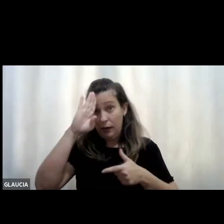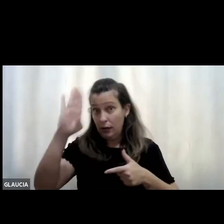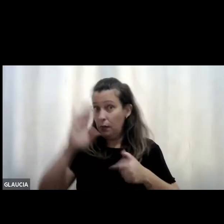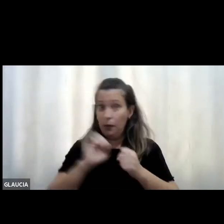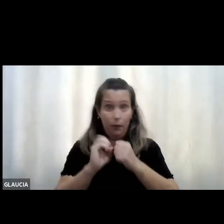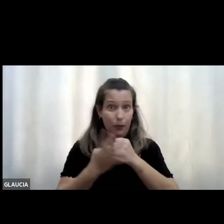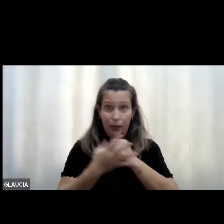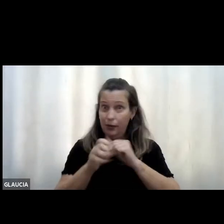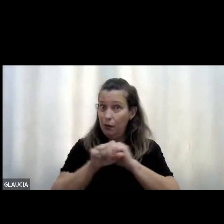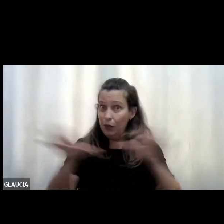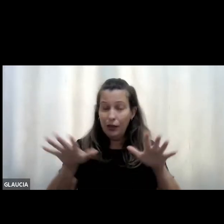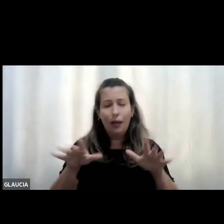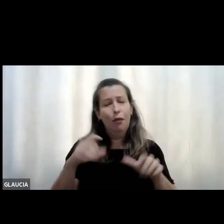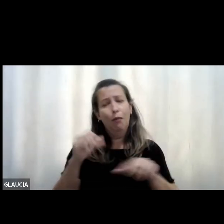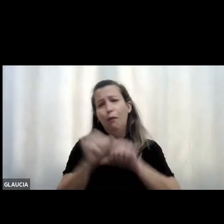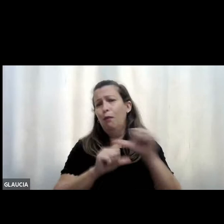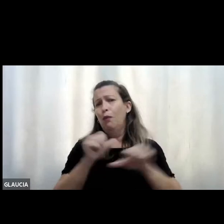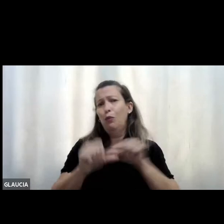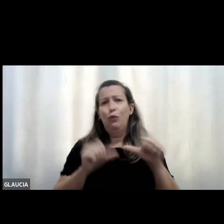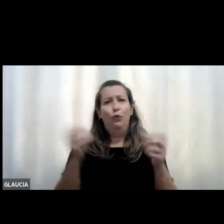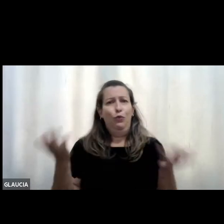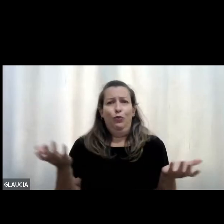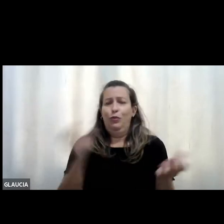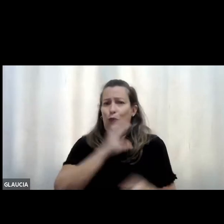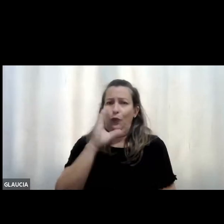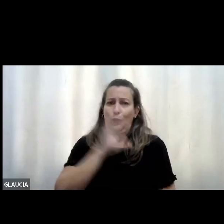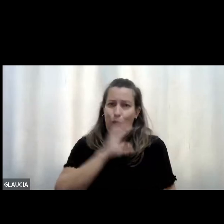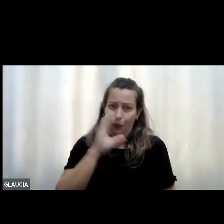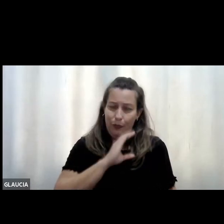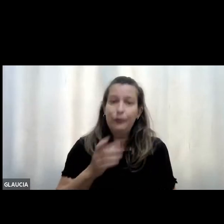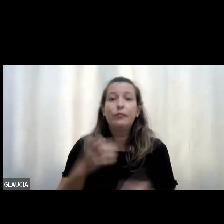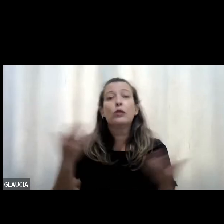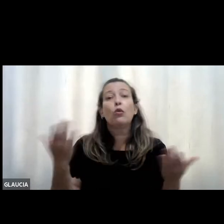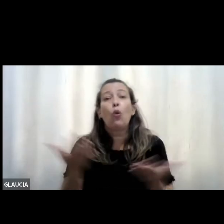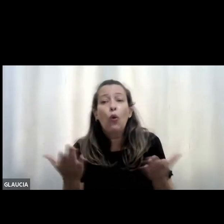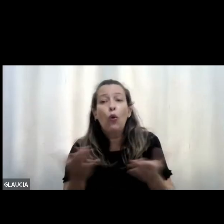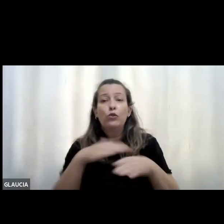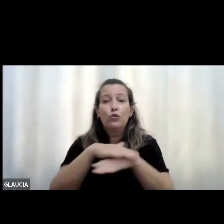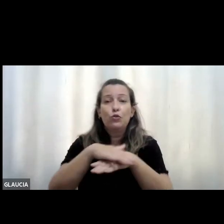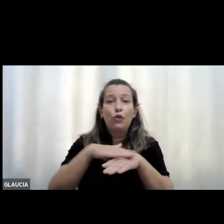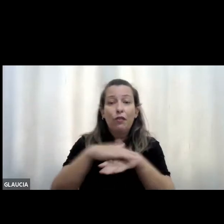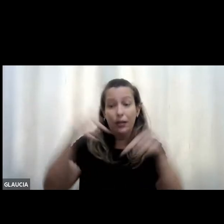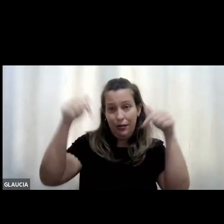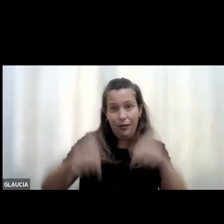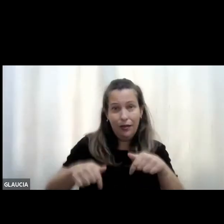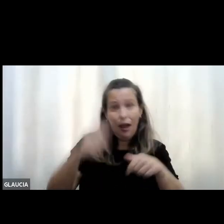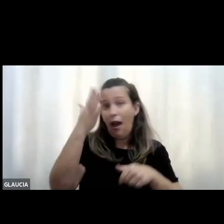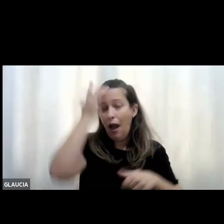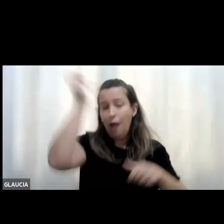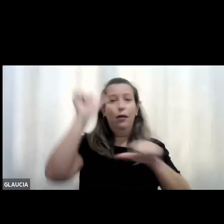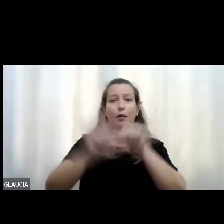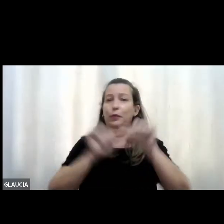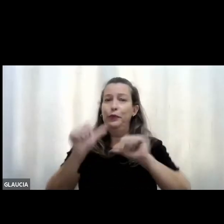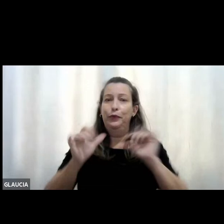muda da noite para o dia, e hoje o que a gente está conversando aqui, amanhã a situação já é outra.